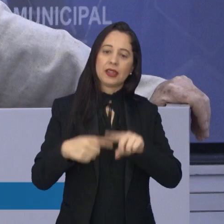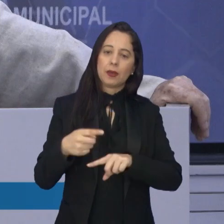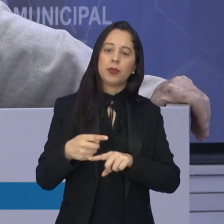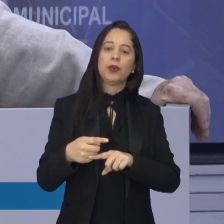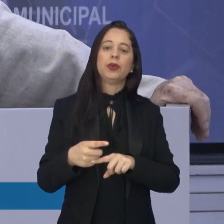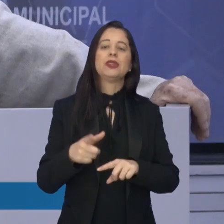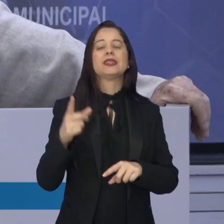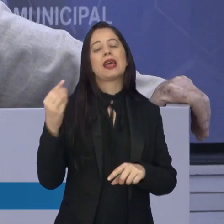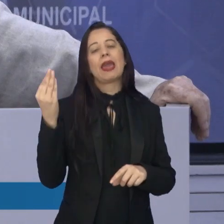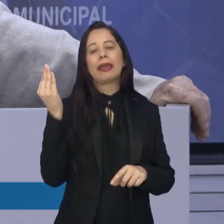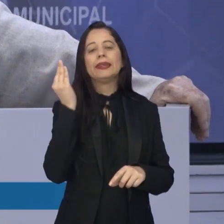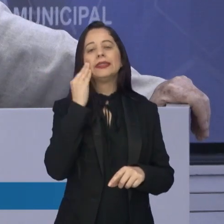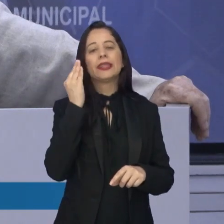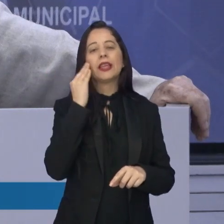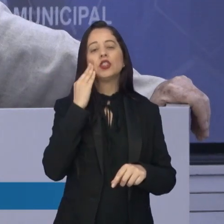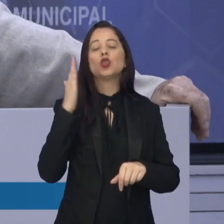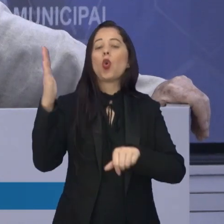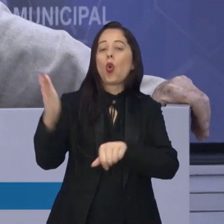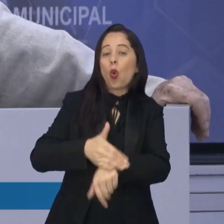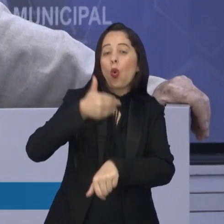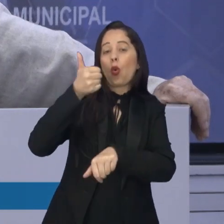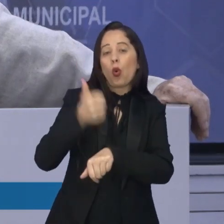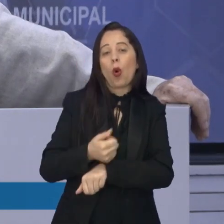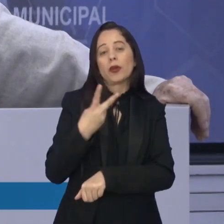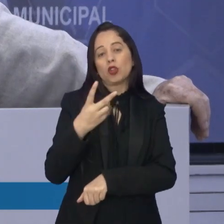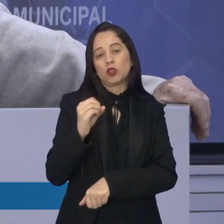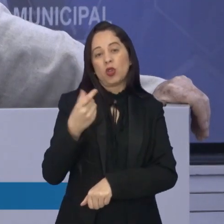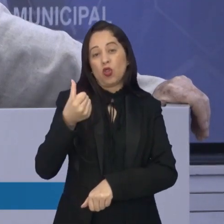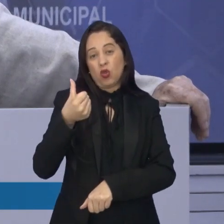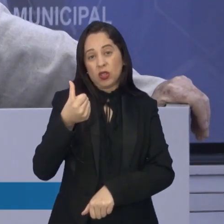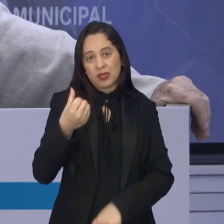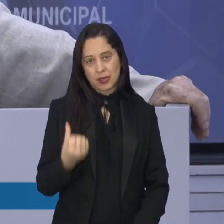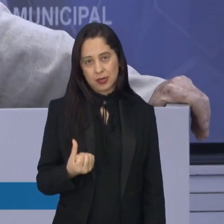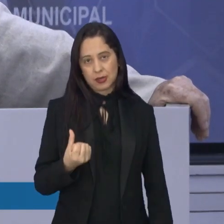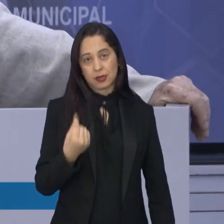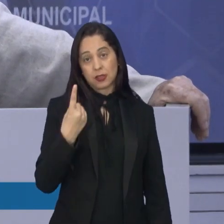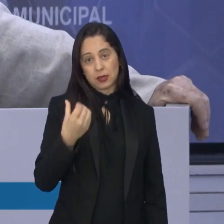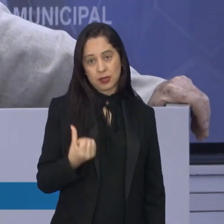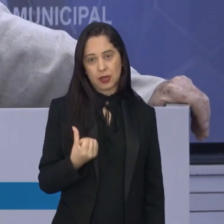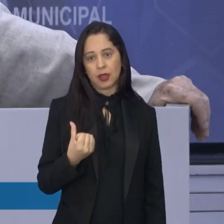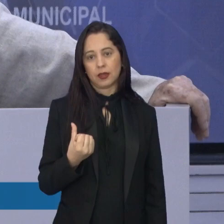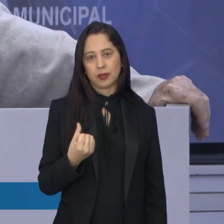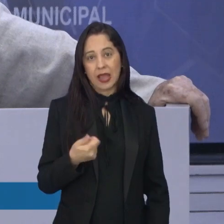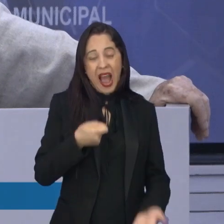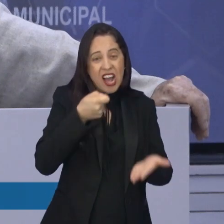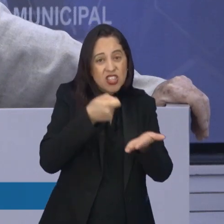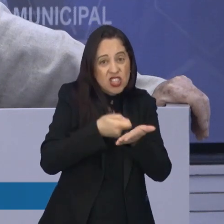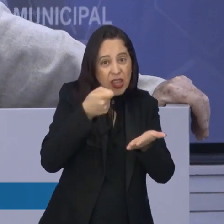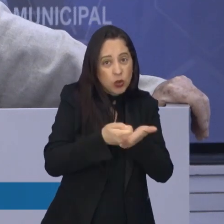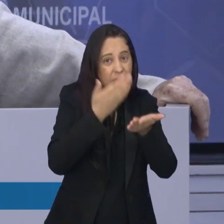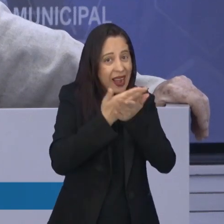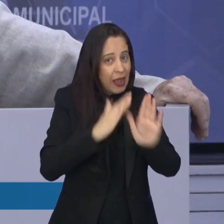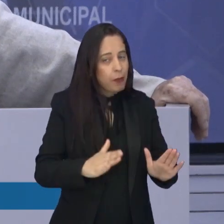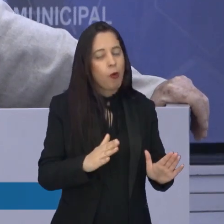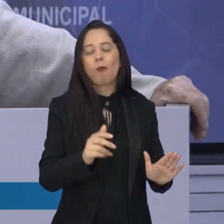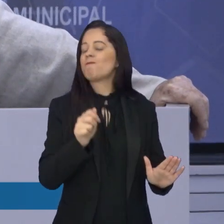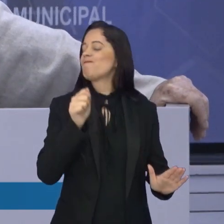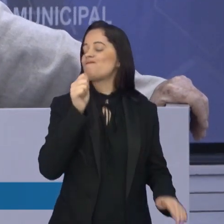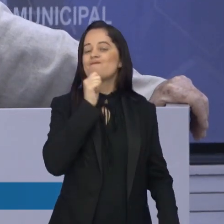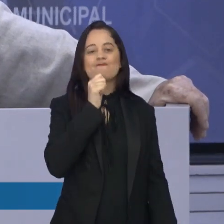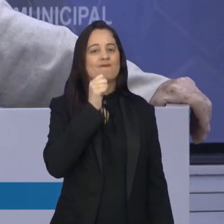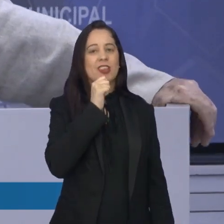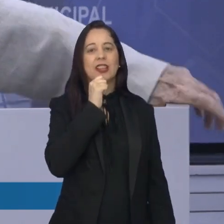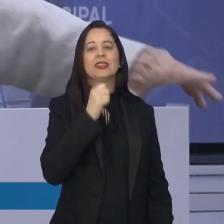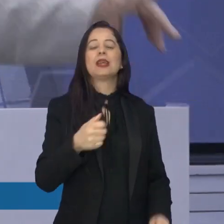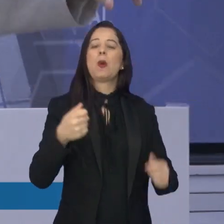de 2016, ou seja, a ditadura não foi derrotada. É uma luta que todos nós temos que enfrentar no